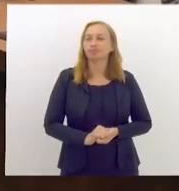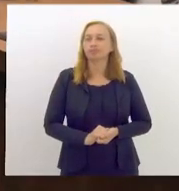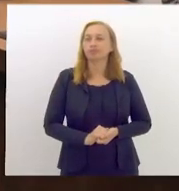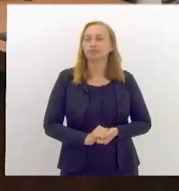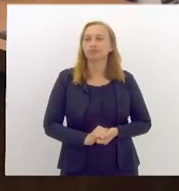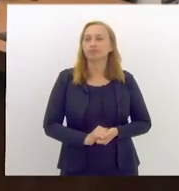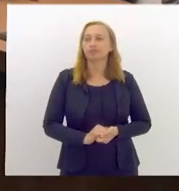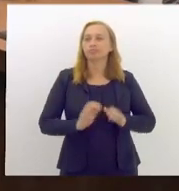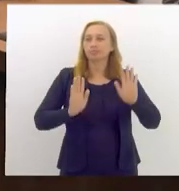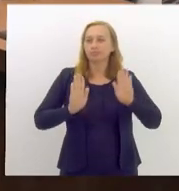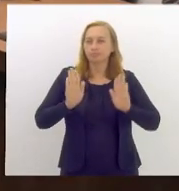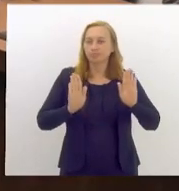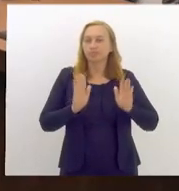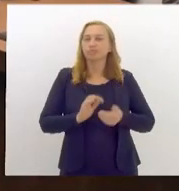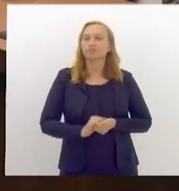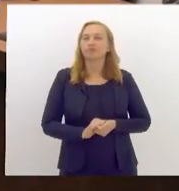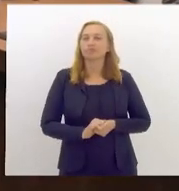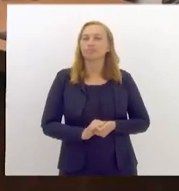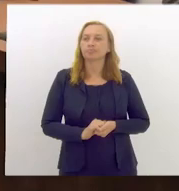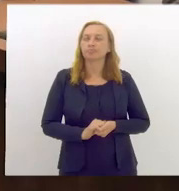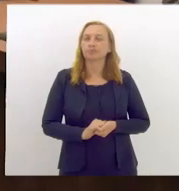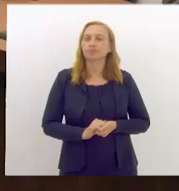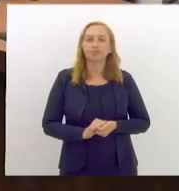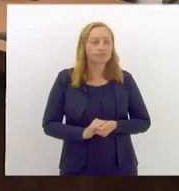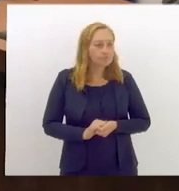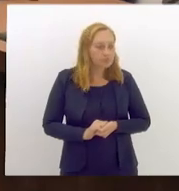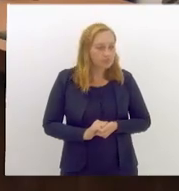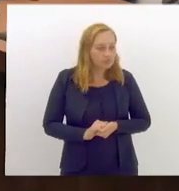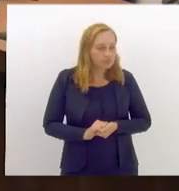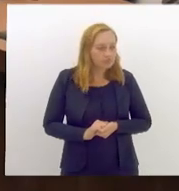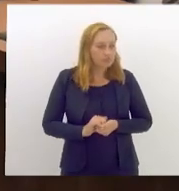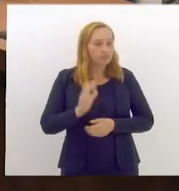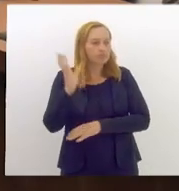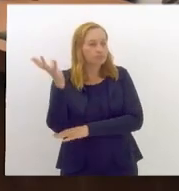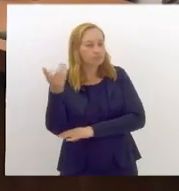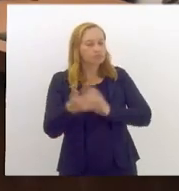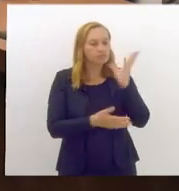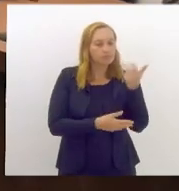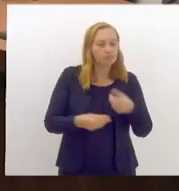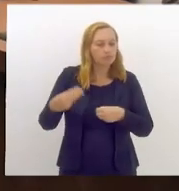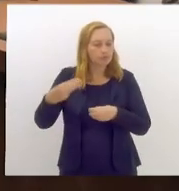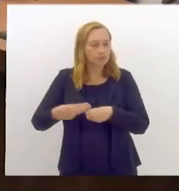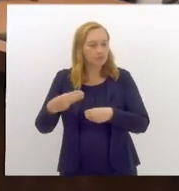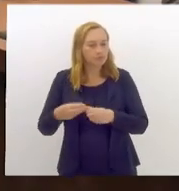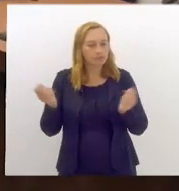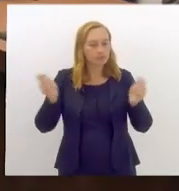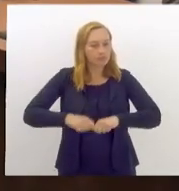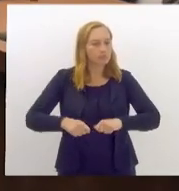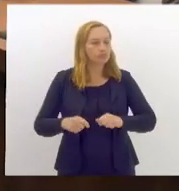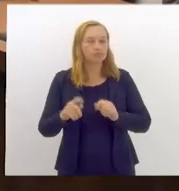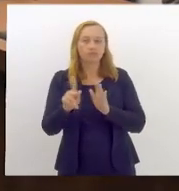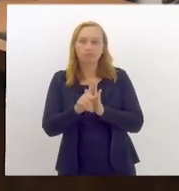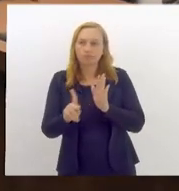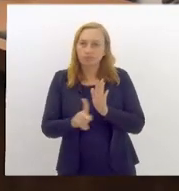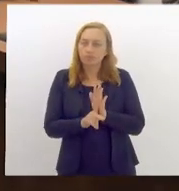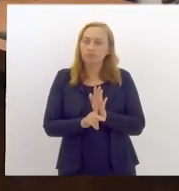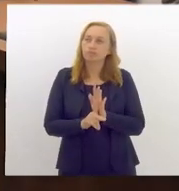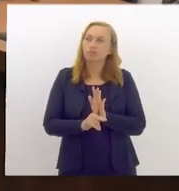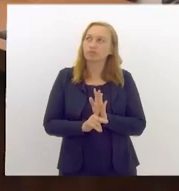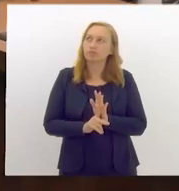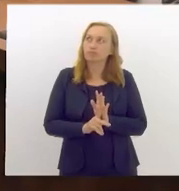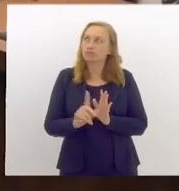licenciamento é deverá dar anuência ambiental Municipal competente quando os projetos de silvicultura